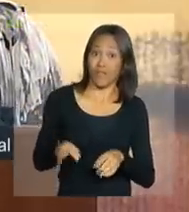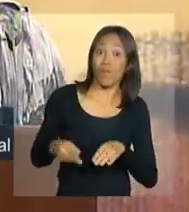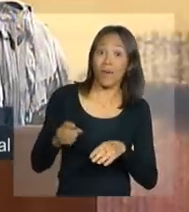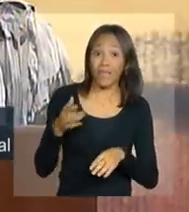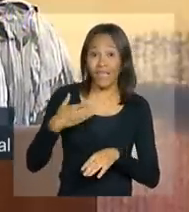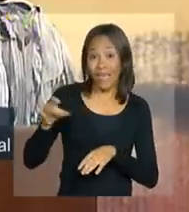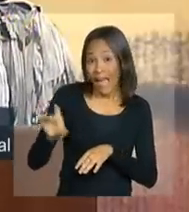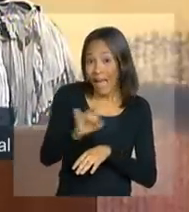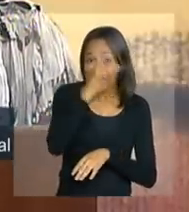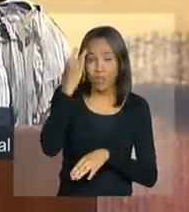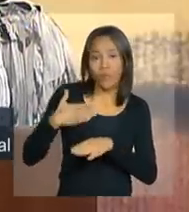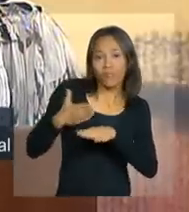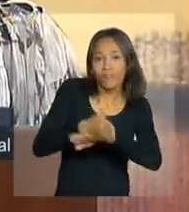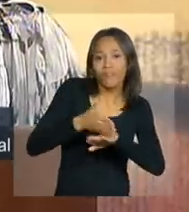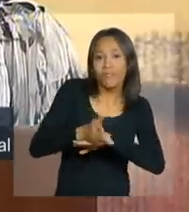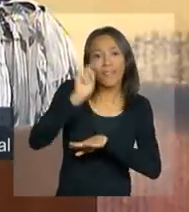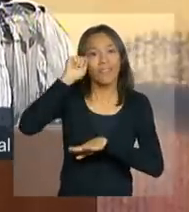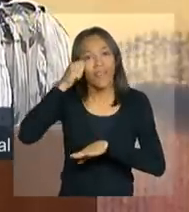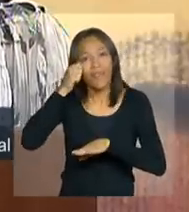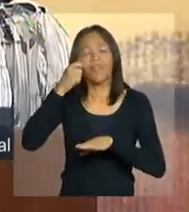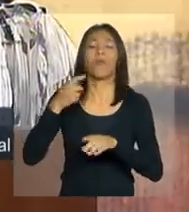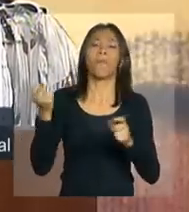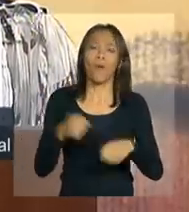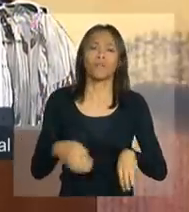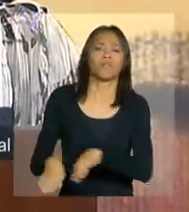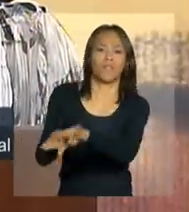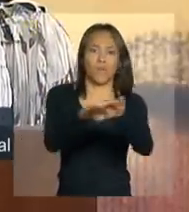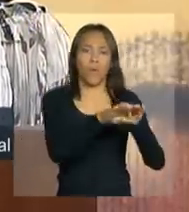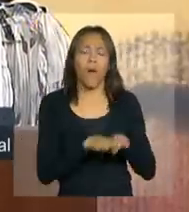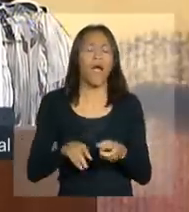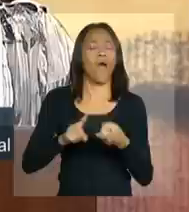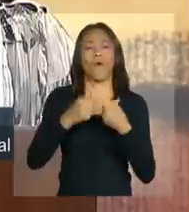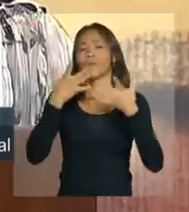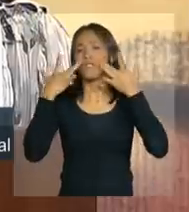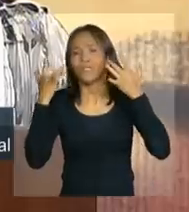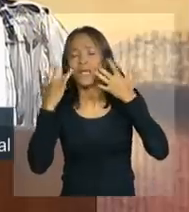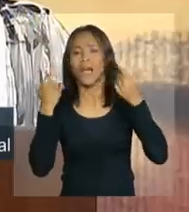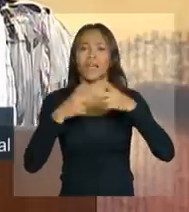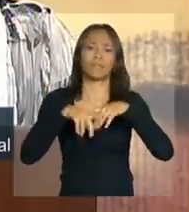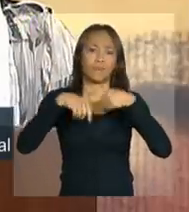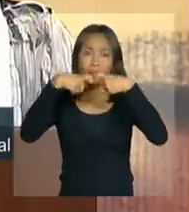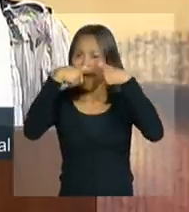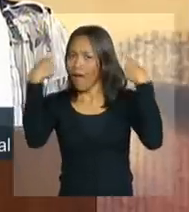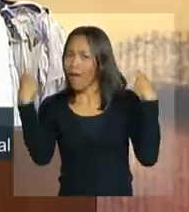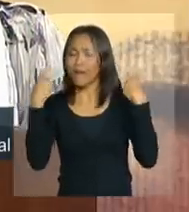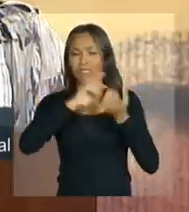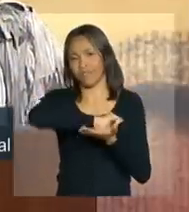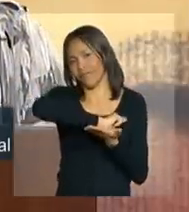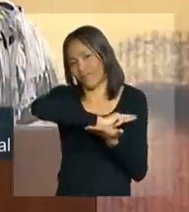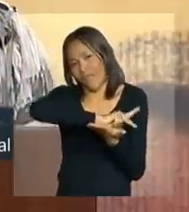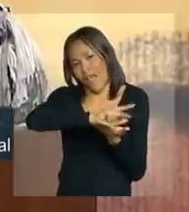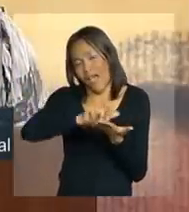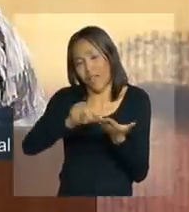igualitária das expressões artísticas e culturais negras na cena cultural